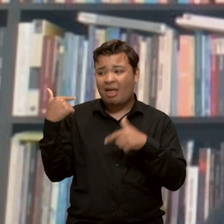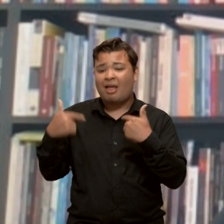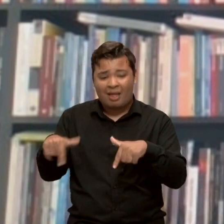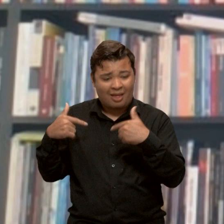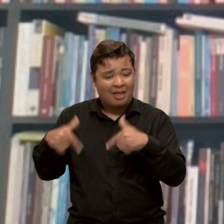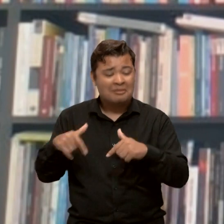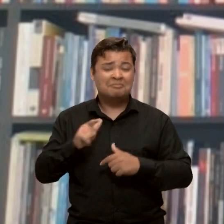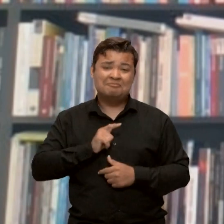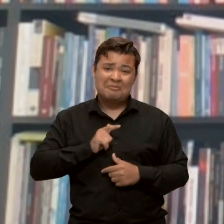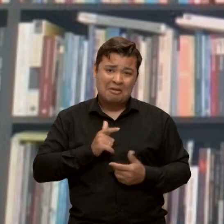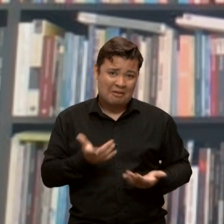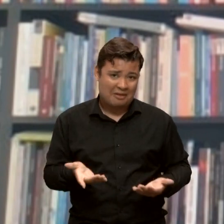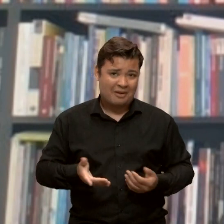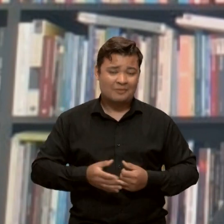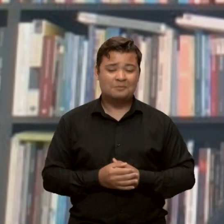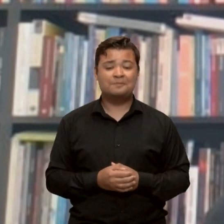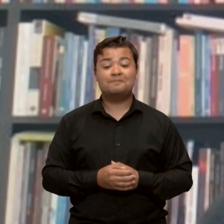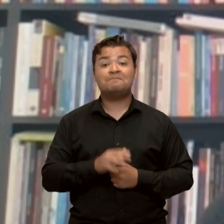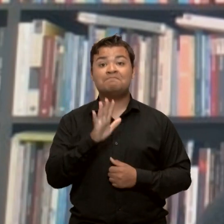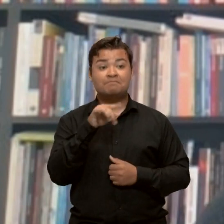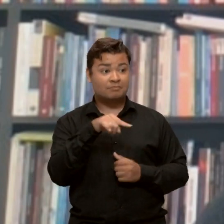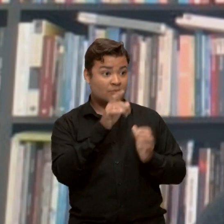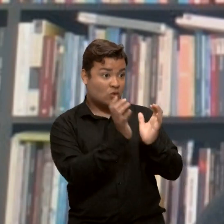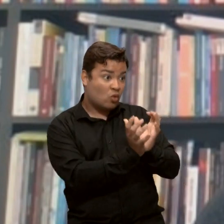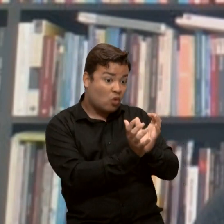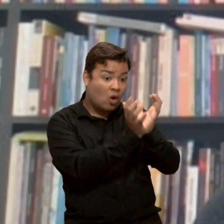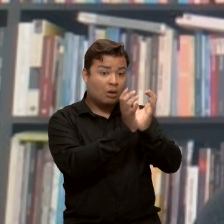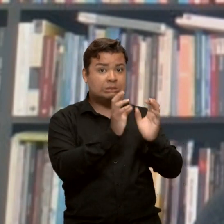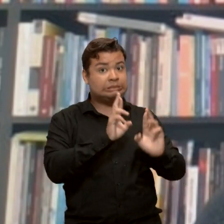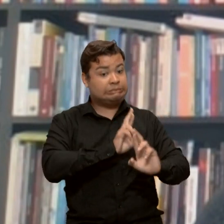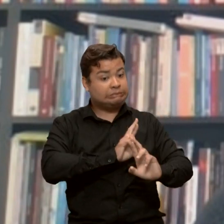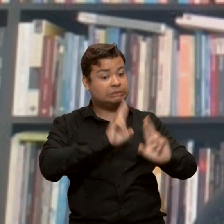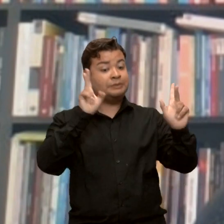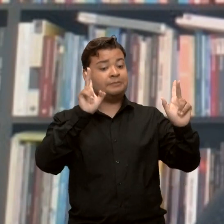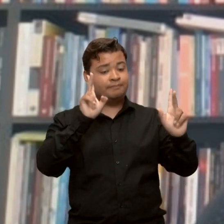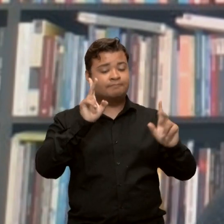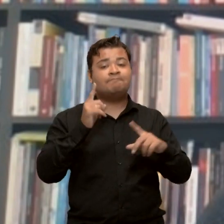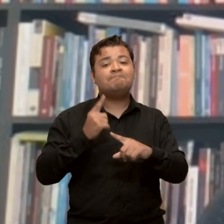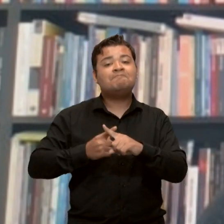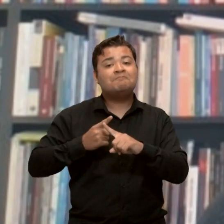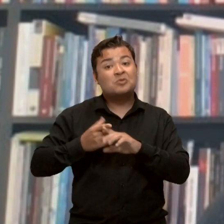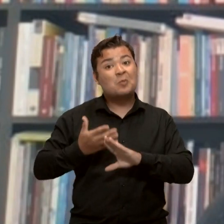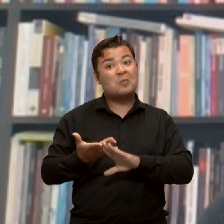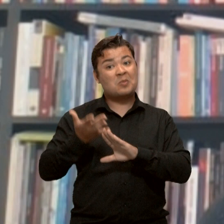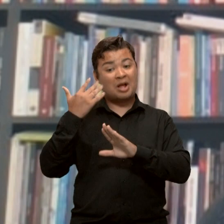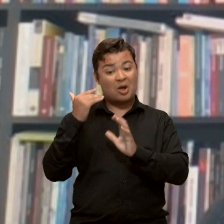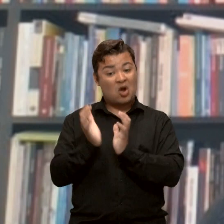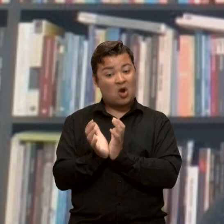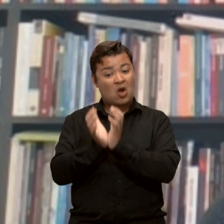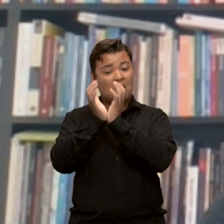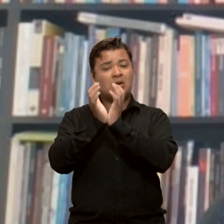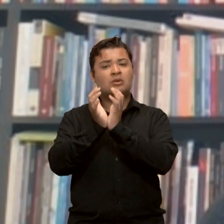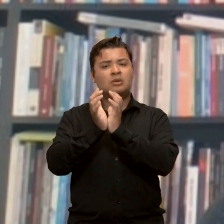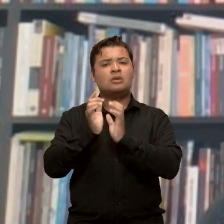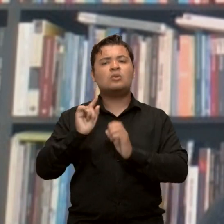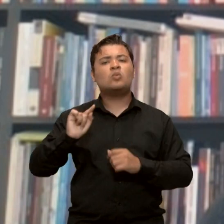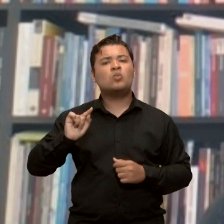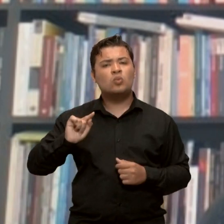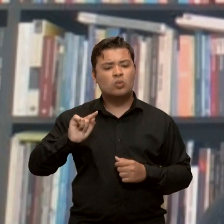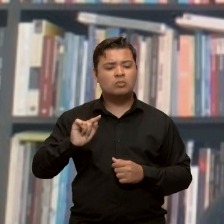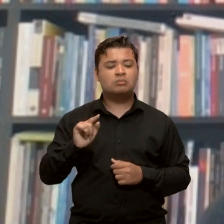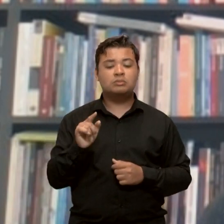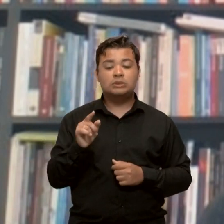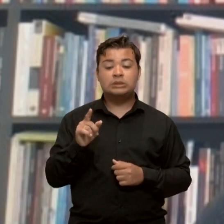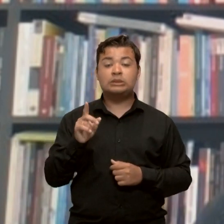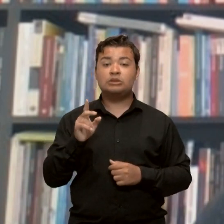também vale ressaltar que essa Copa tem um quadro um pouco diferente, porque nas antigas Copas havia uma grande unanimidade, uma grande